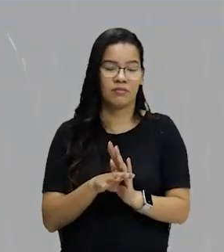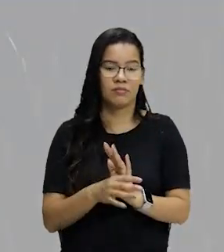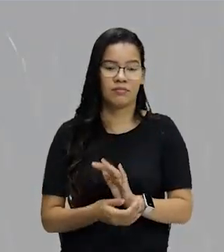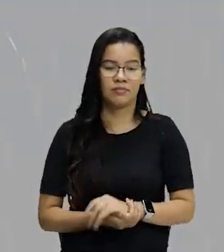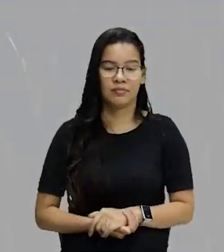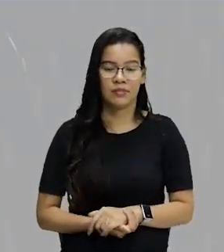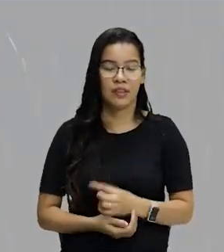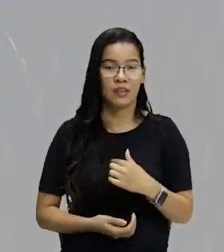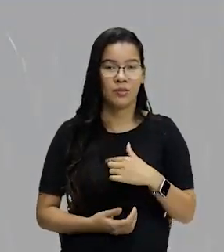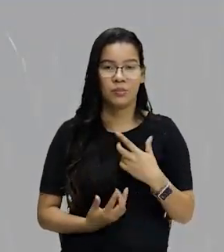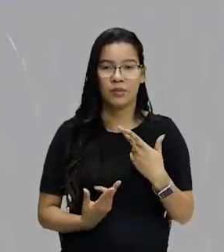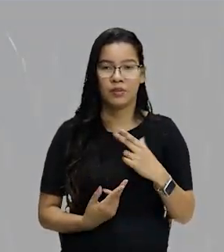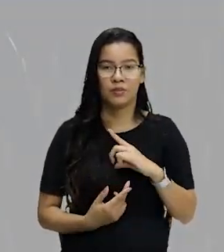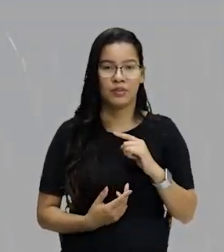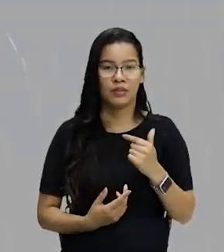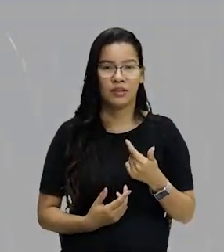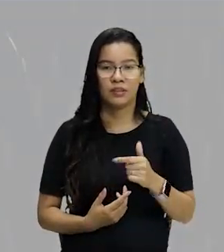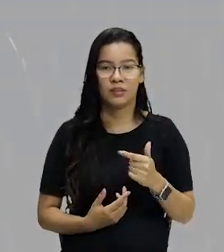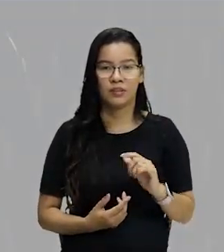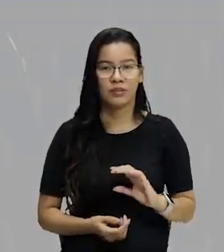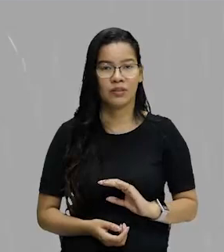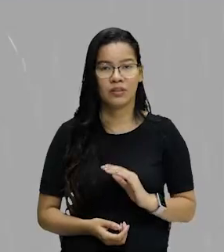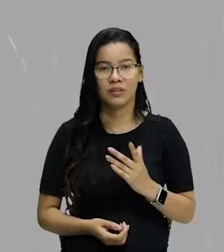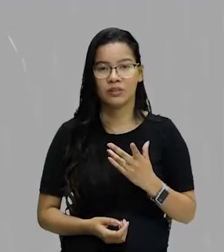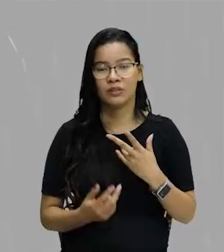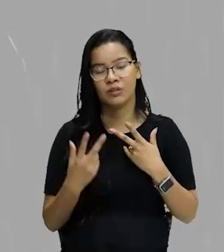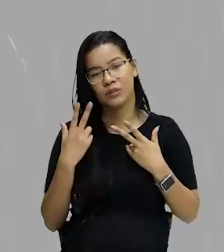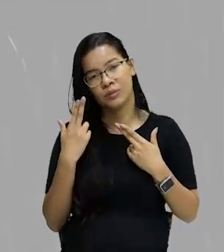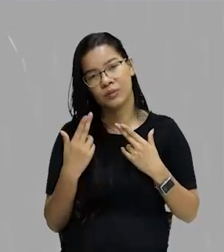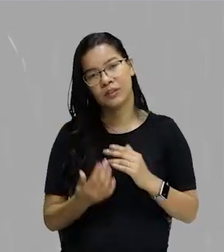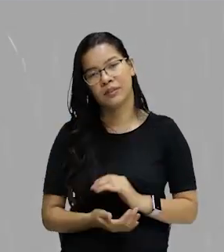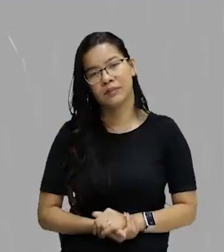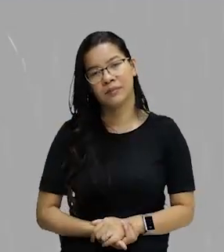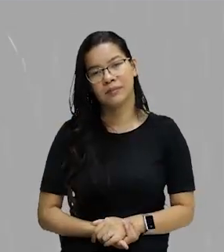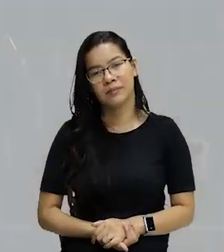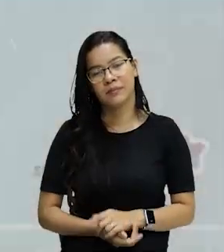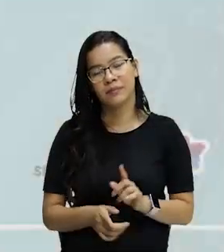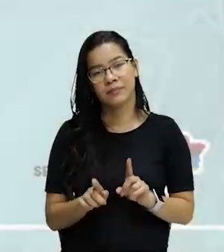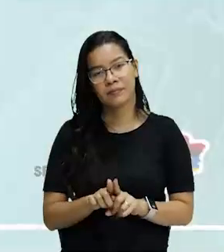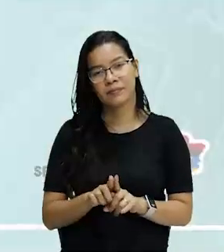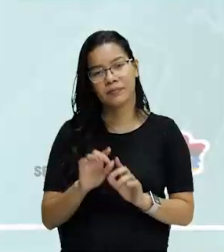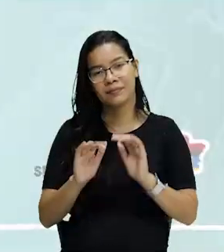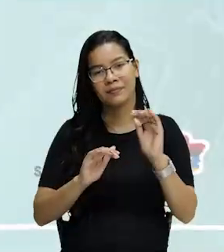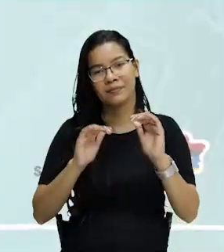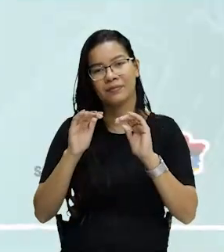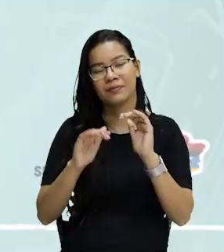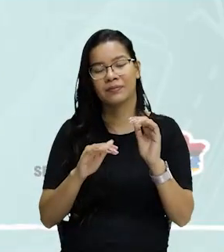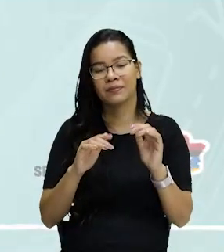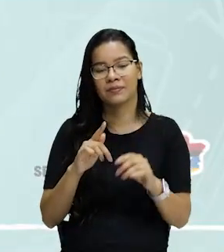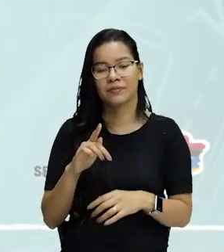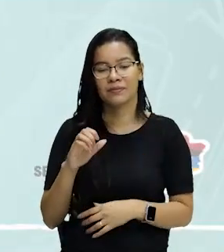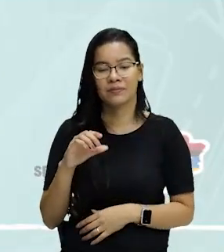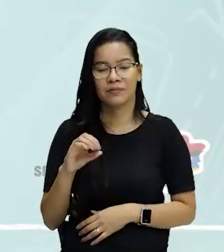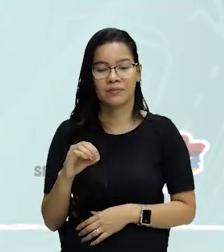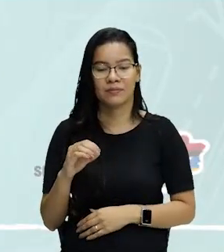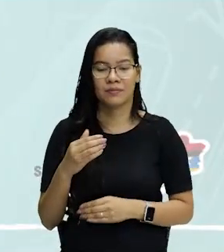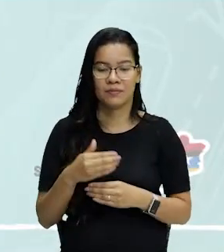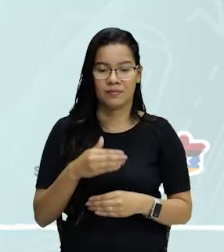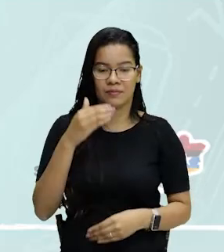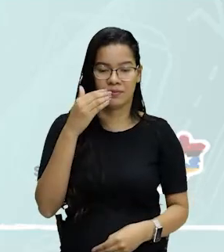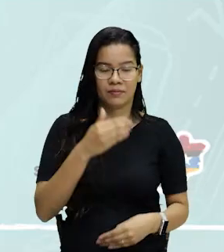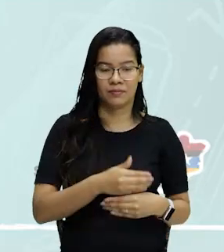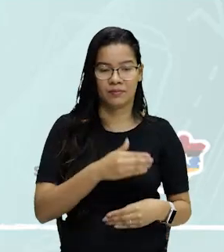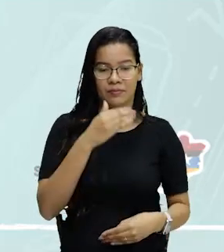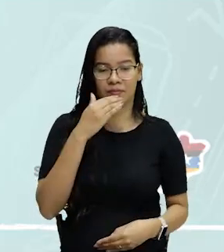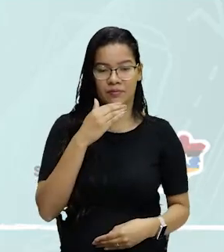escalada. Eu mesmo não teria coragem de dormir aí. Escalada em gelo. Paredões de gelo ou